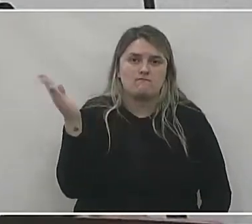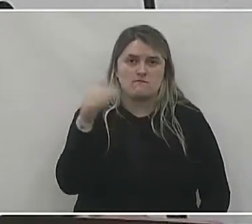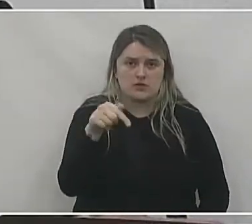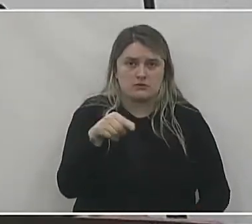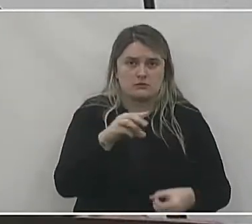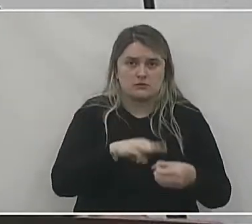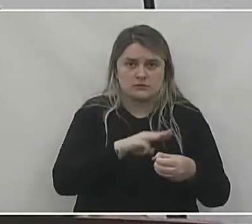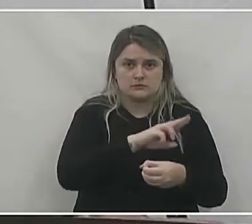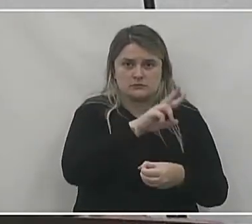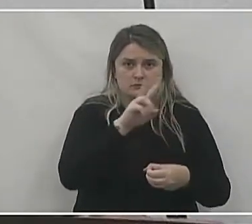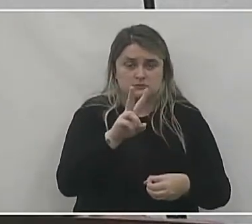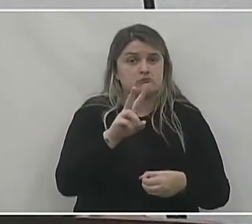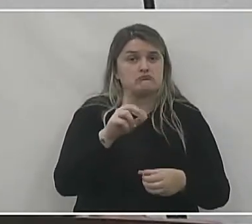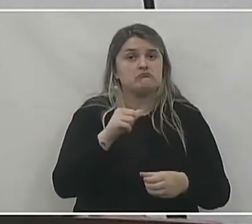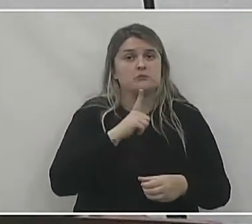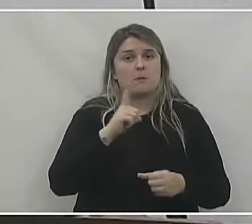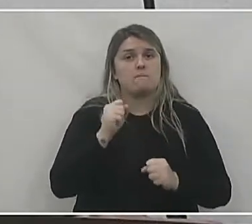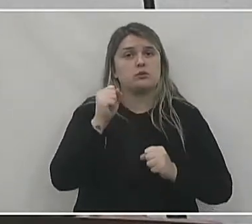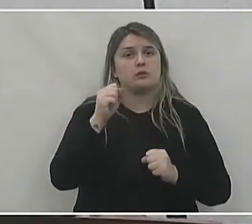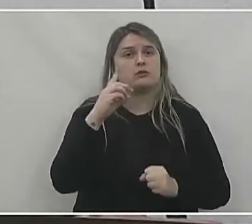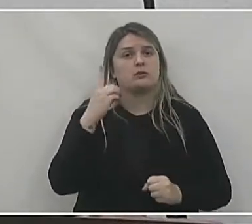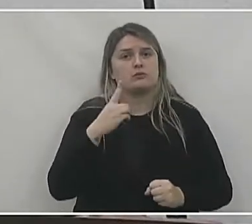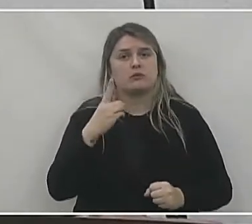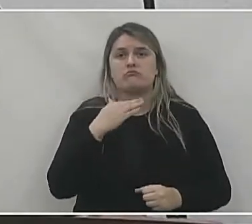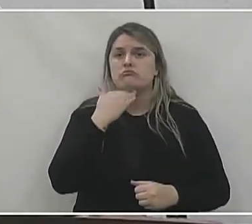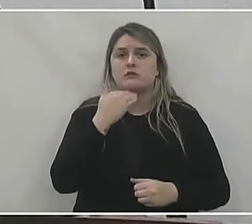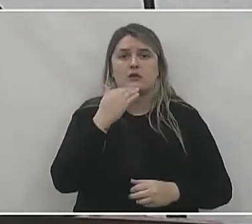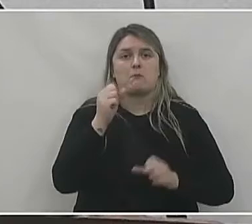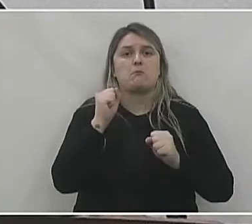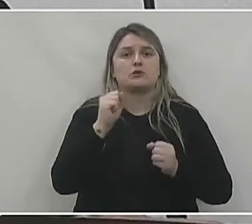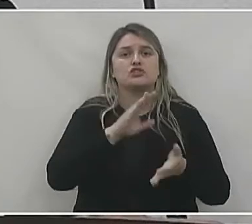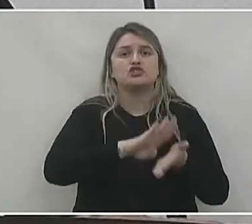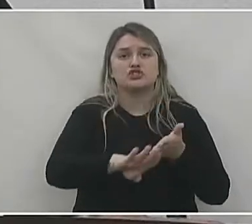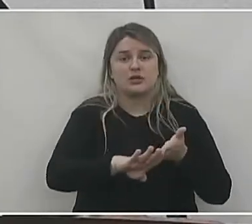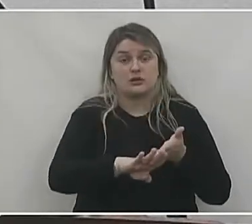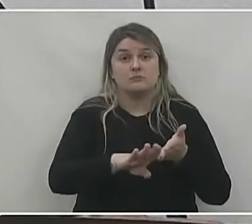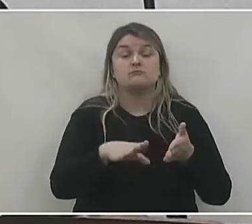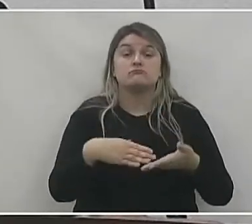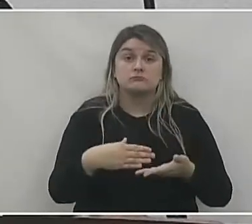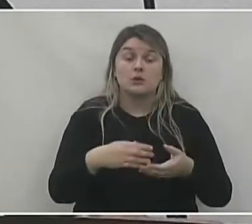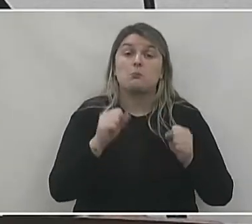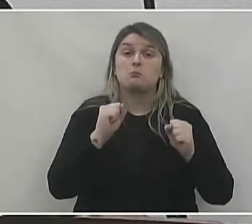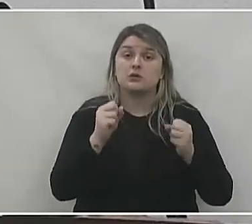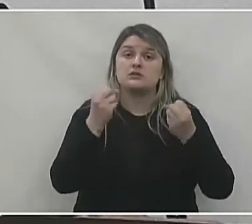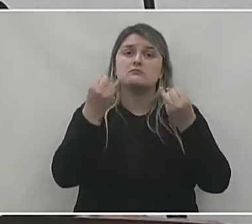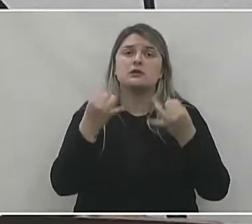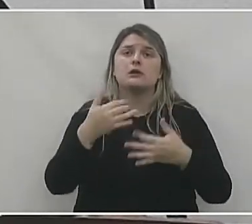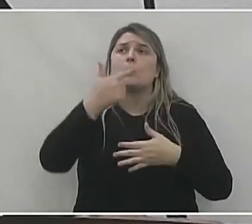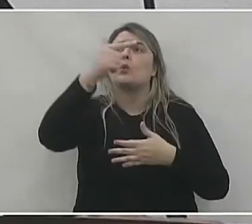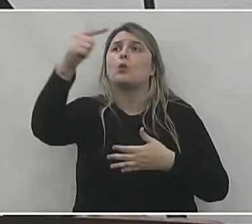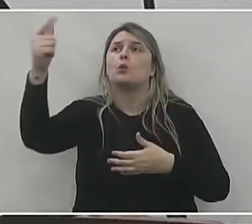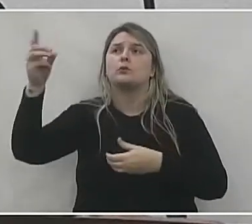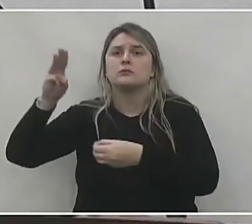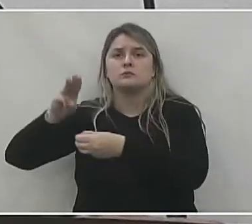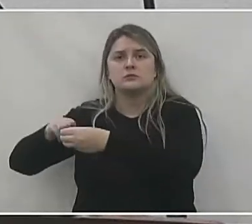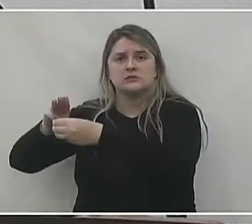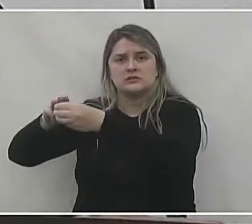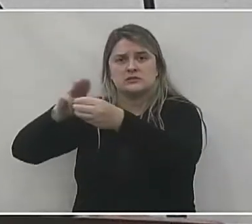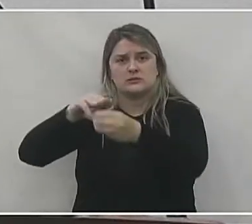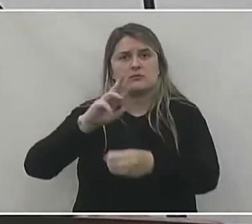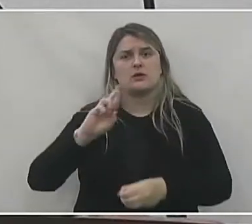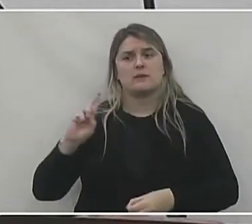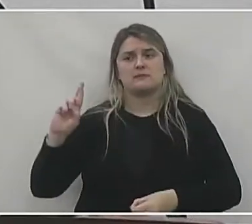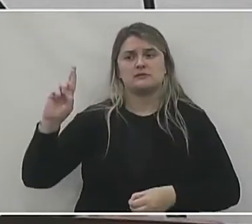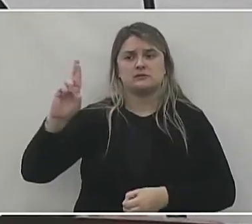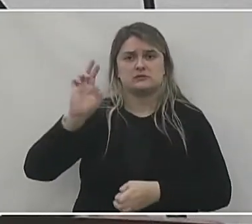Vitória, é poder do deputado. Ninguém pode tirar da União da Vitória. E assim posso explicar dos outros municípios que eu